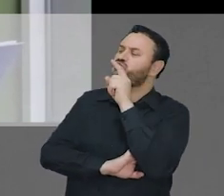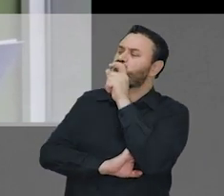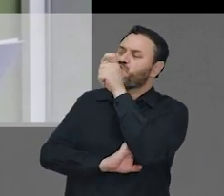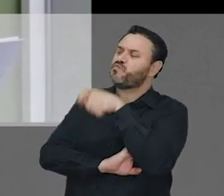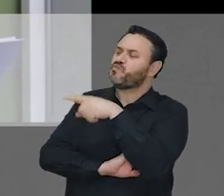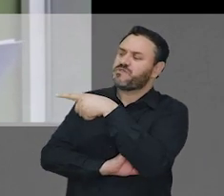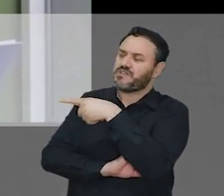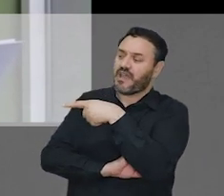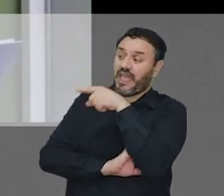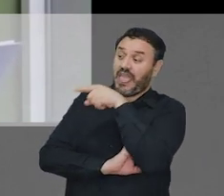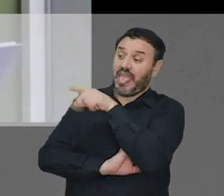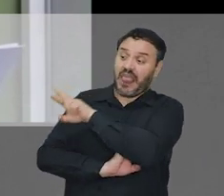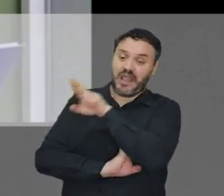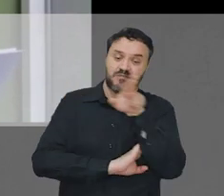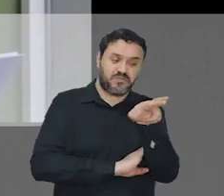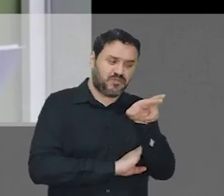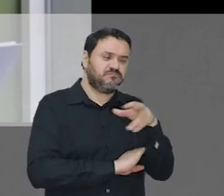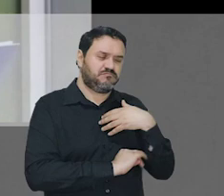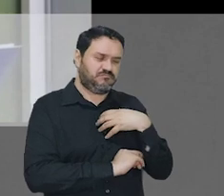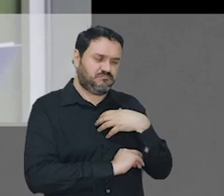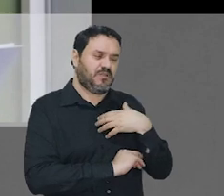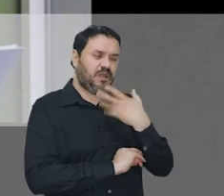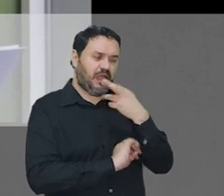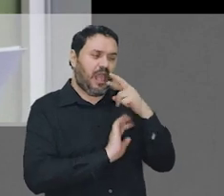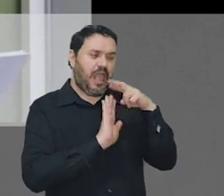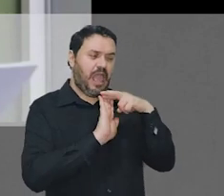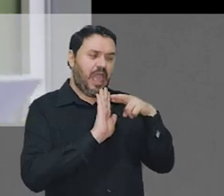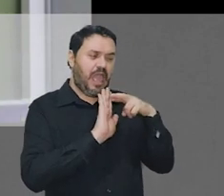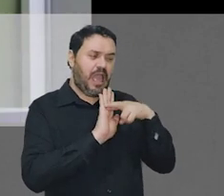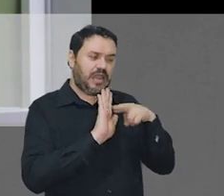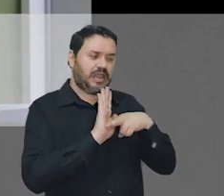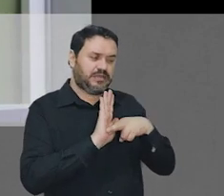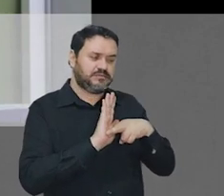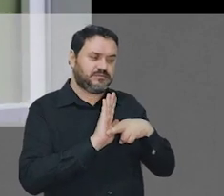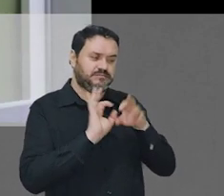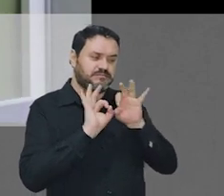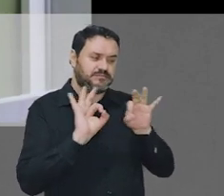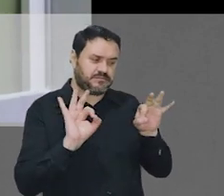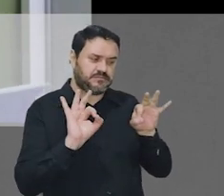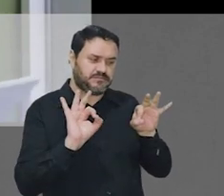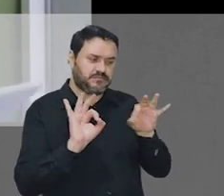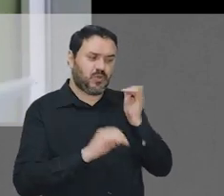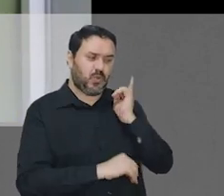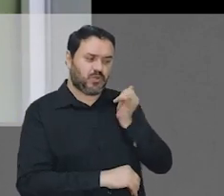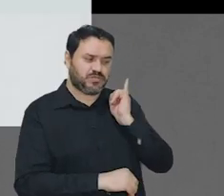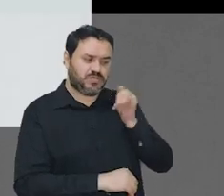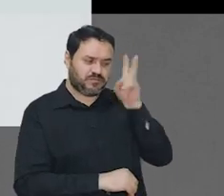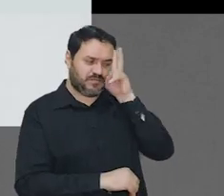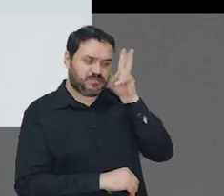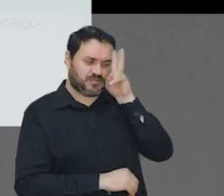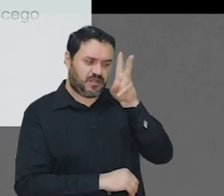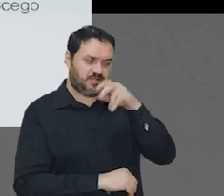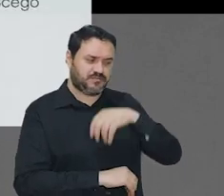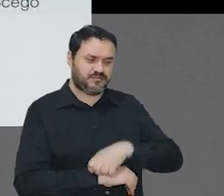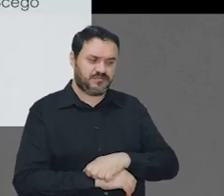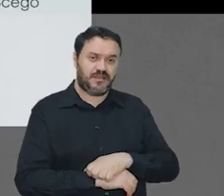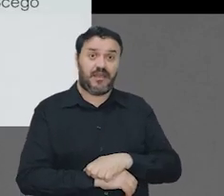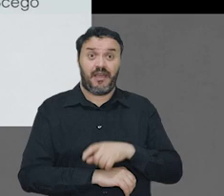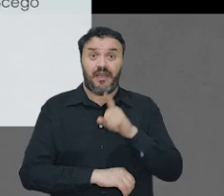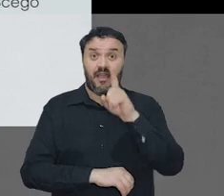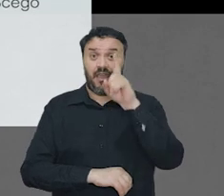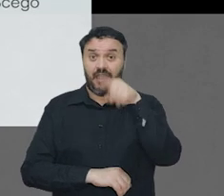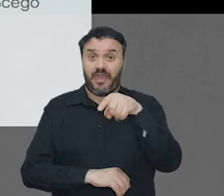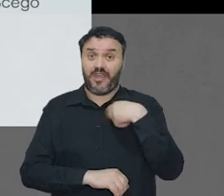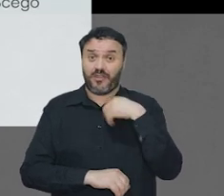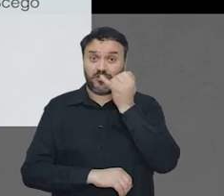retrucava, vou responder com uma regra clássica, contando uma história. E é contando uma história